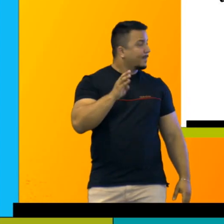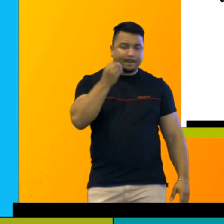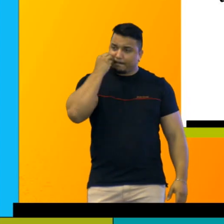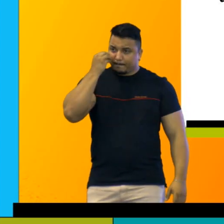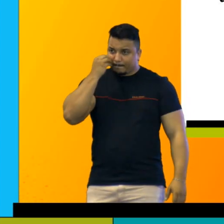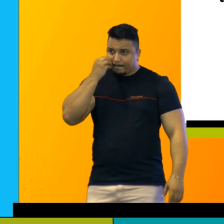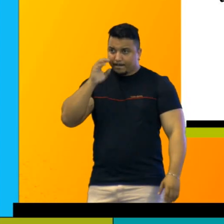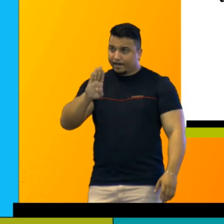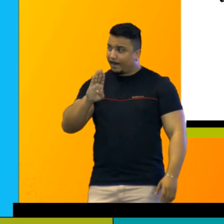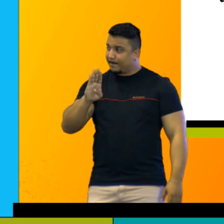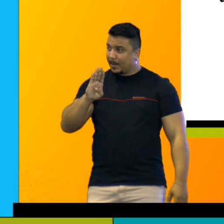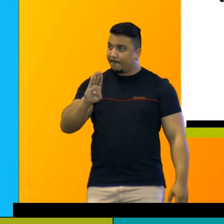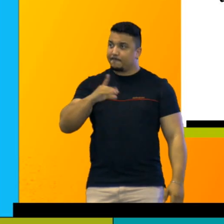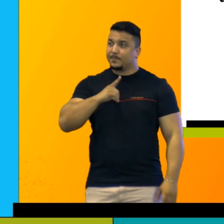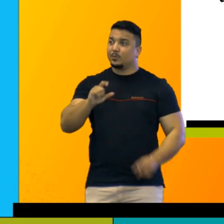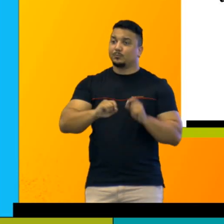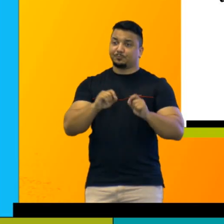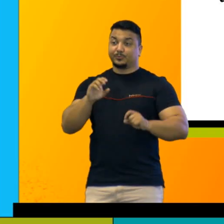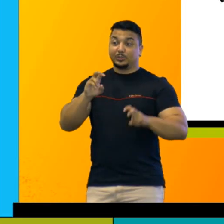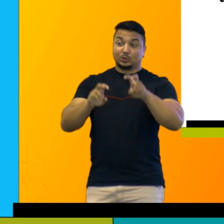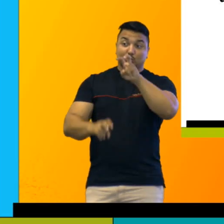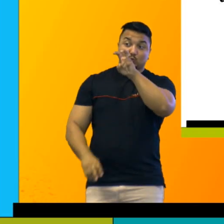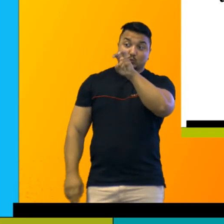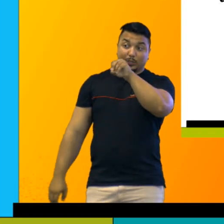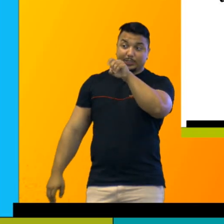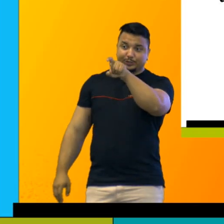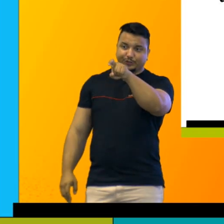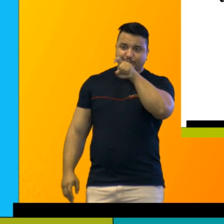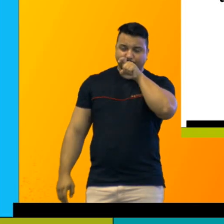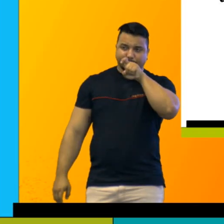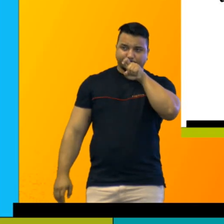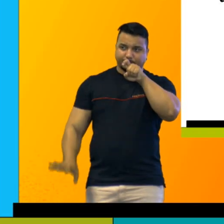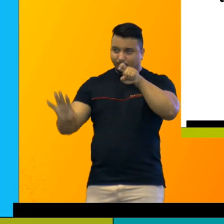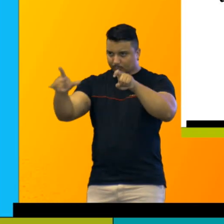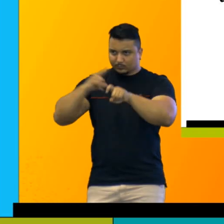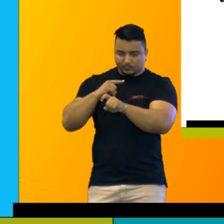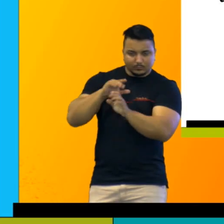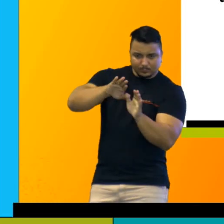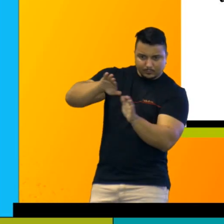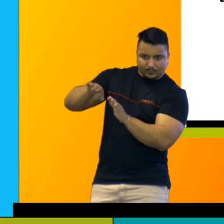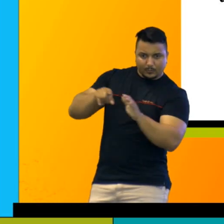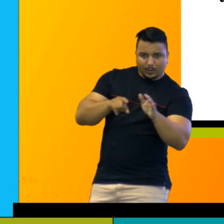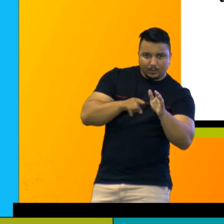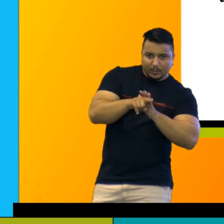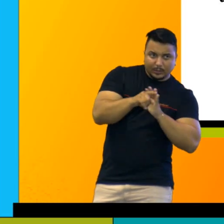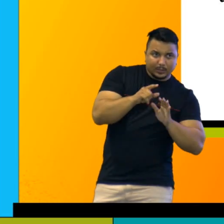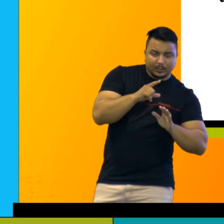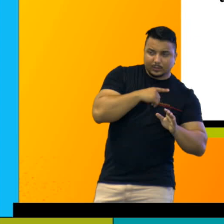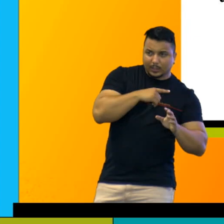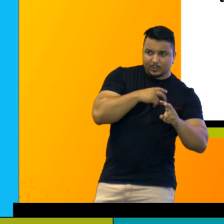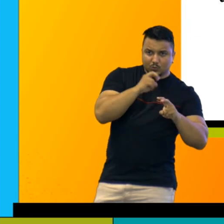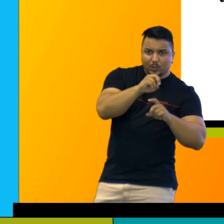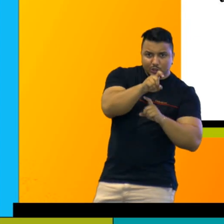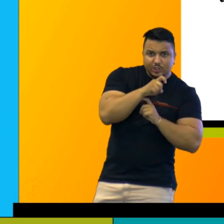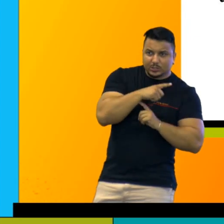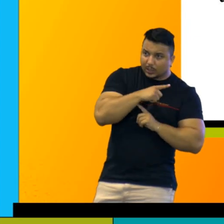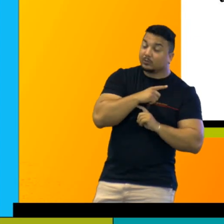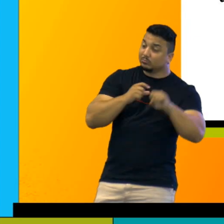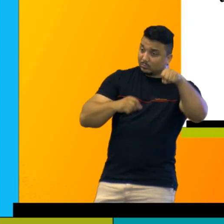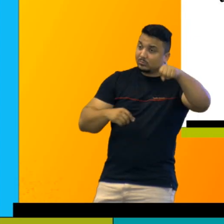lá. Na letra B de bola tem assim, 50x. Na minha questão, vai aparecer o 50x? Vai. Por